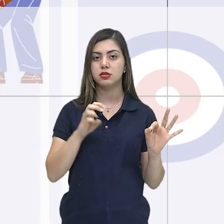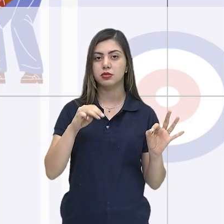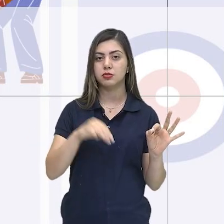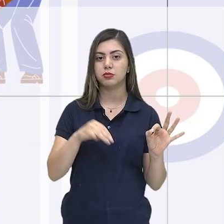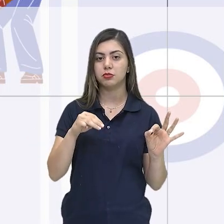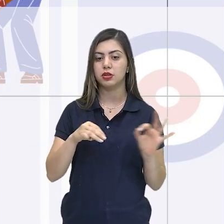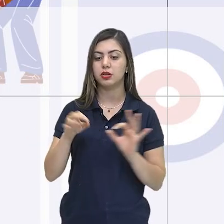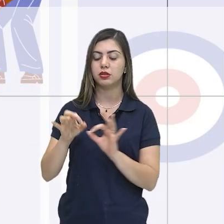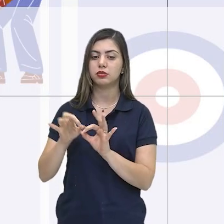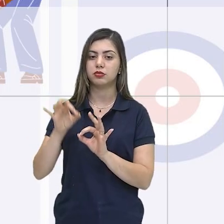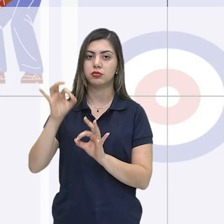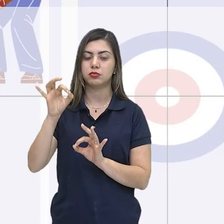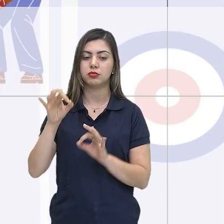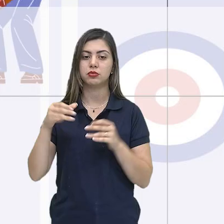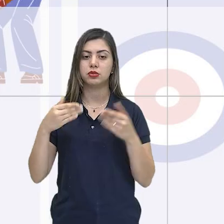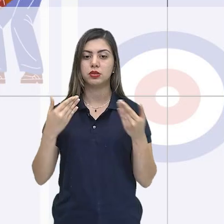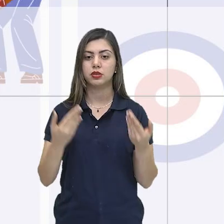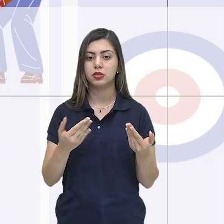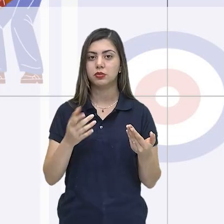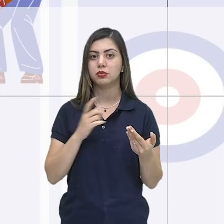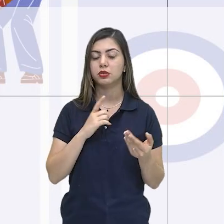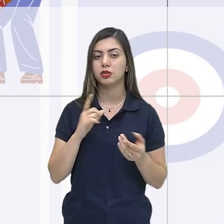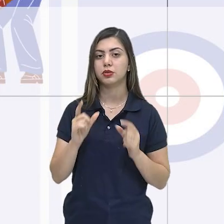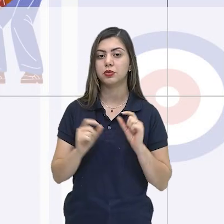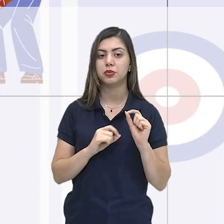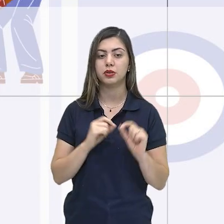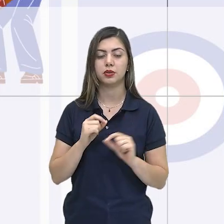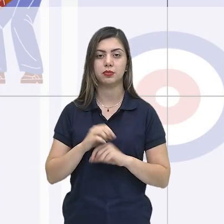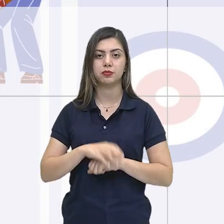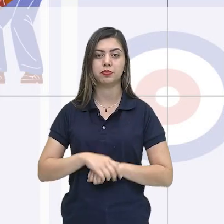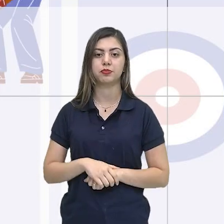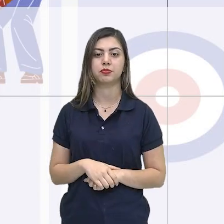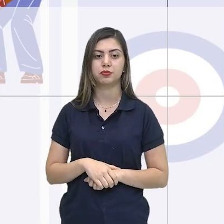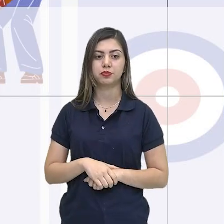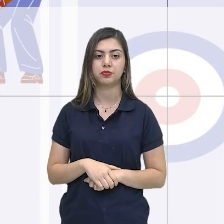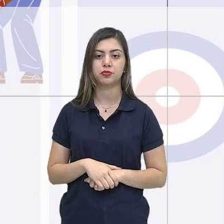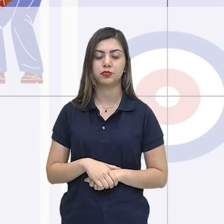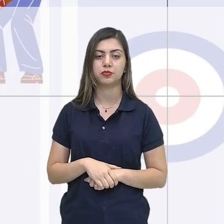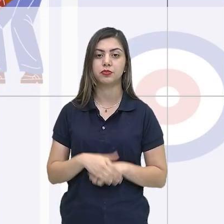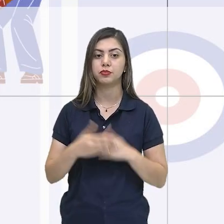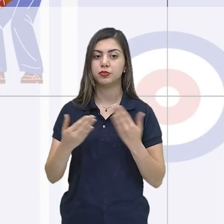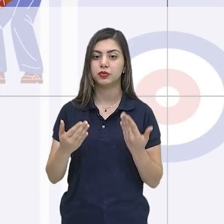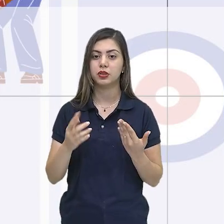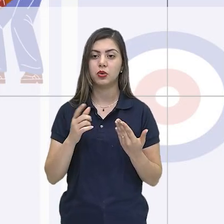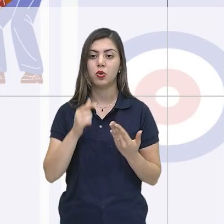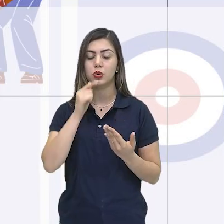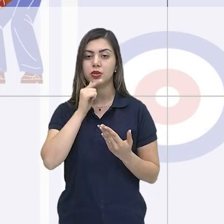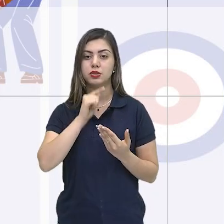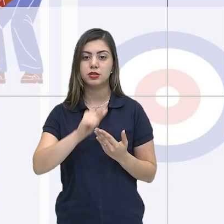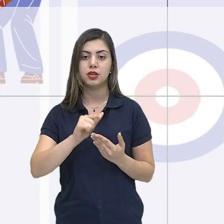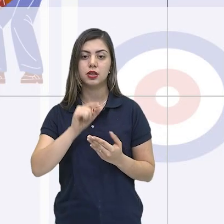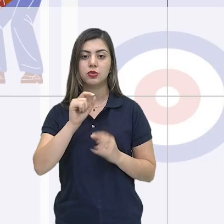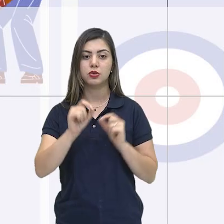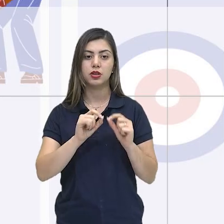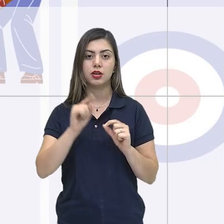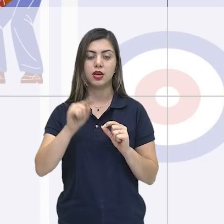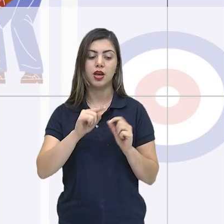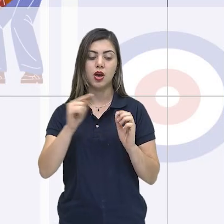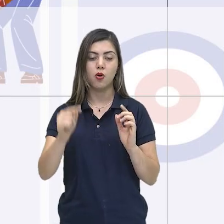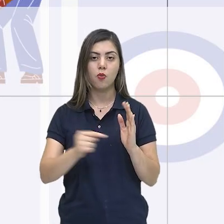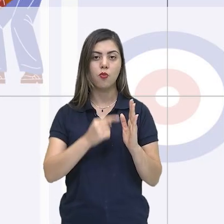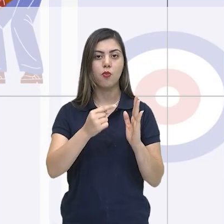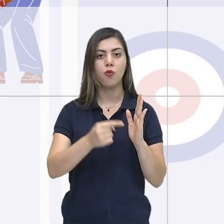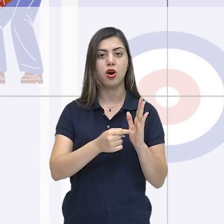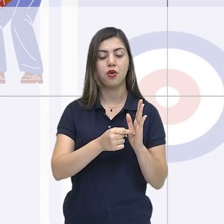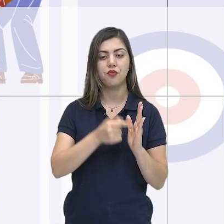espaço da pista, a chamada tee line, né? Que atravessa o alvo em seu centro, como vocês estão vendo aí